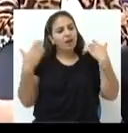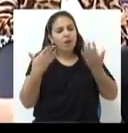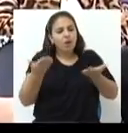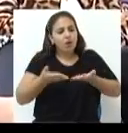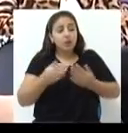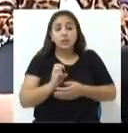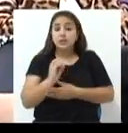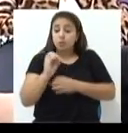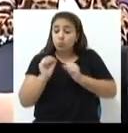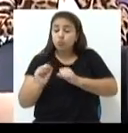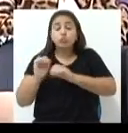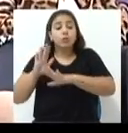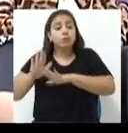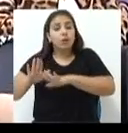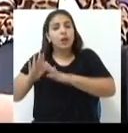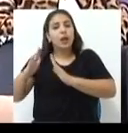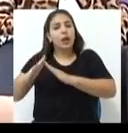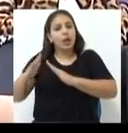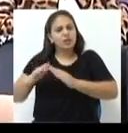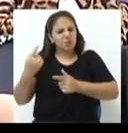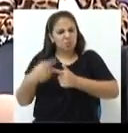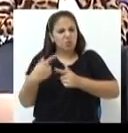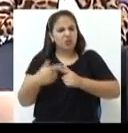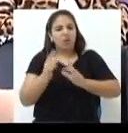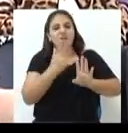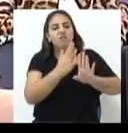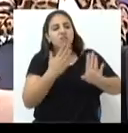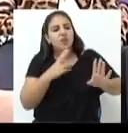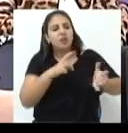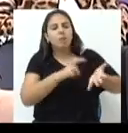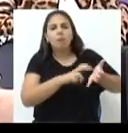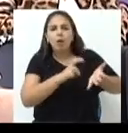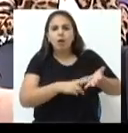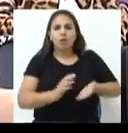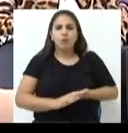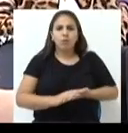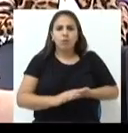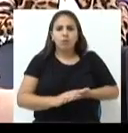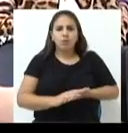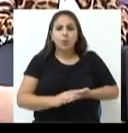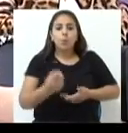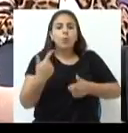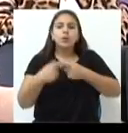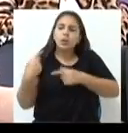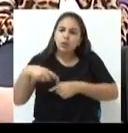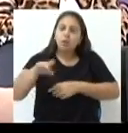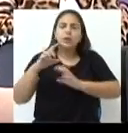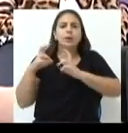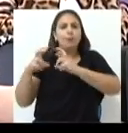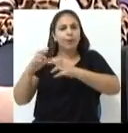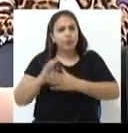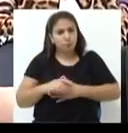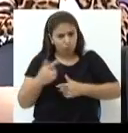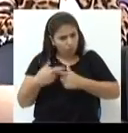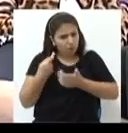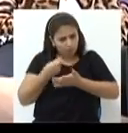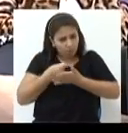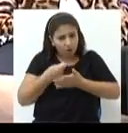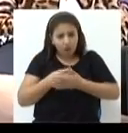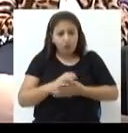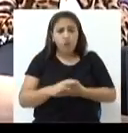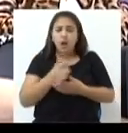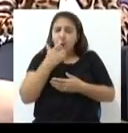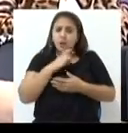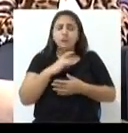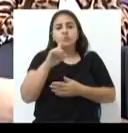quando deveriam estar em casa. Por que ocuparem a fila do banco? Por que ocuparem os transportes? Só porque não pagam? Então eu acho que essa